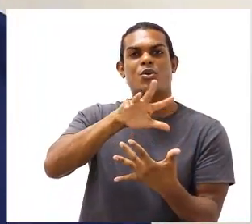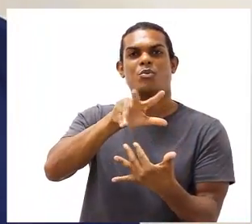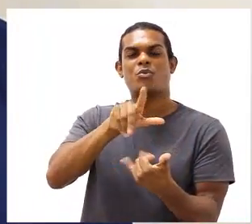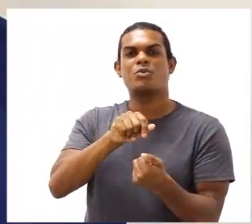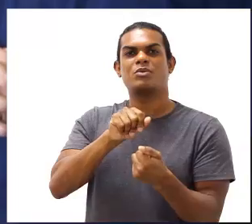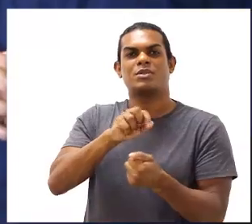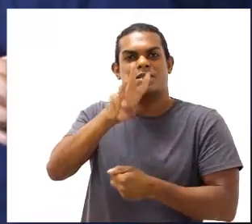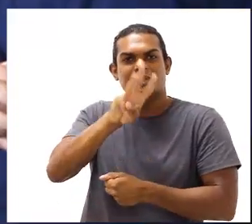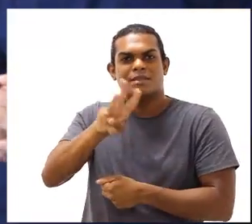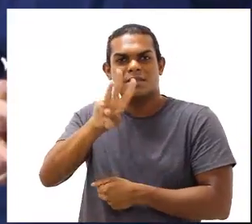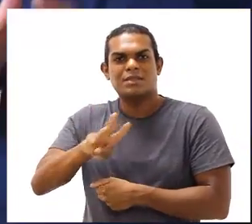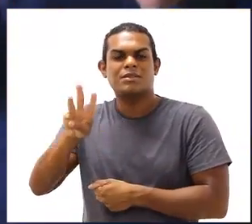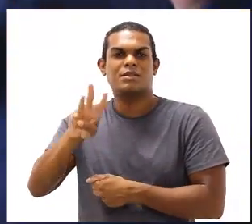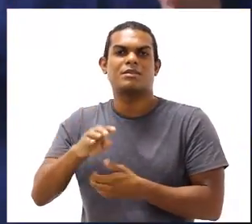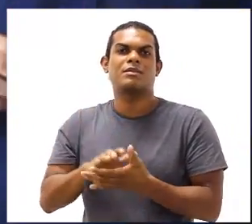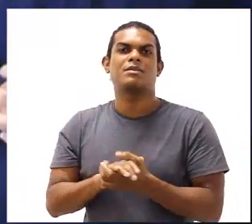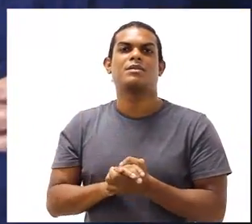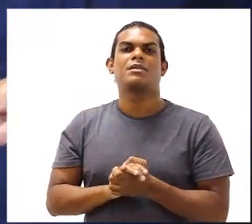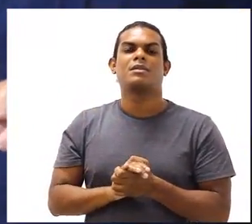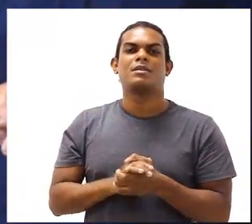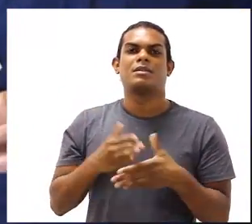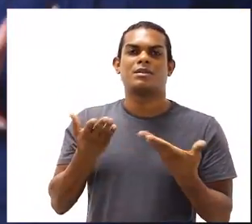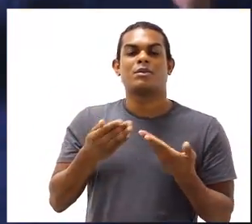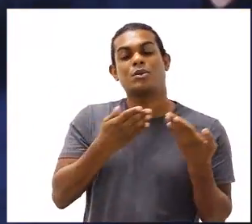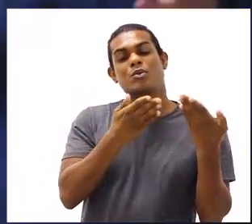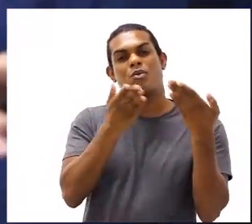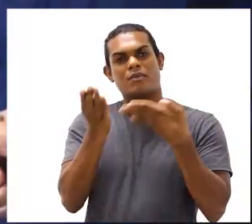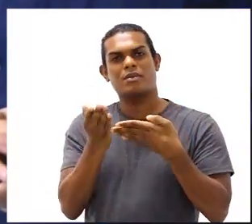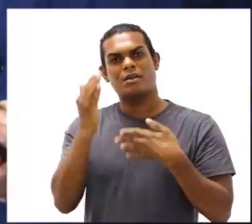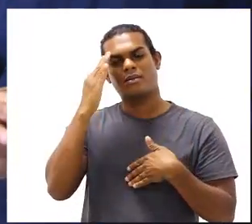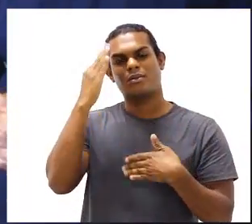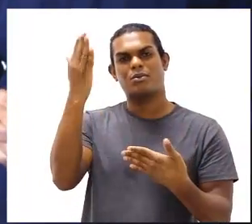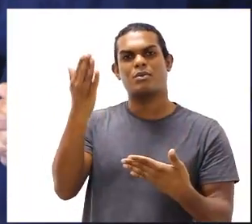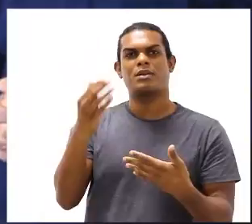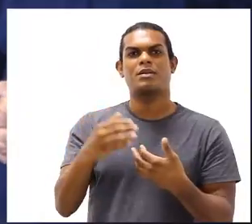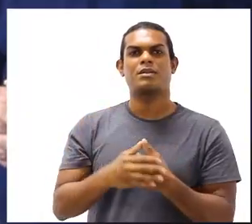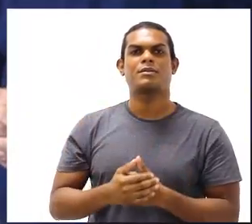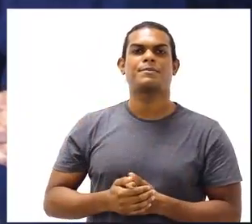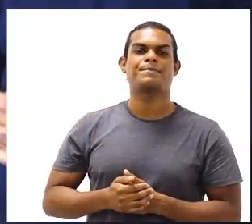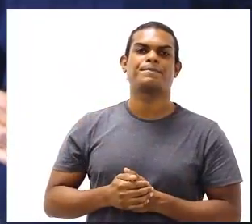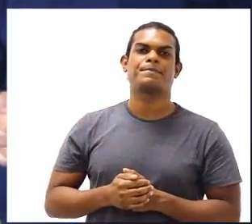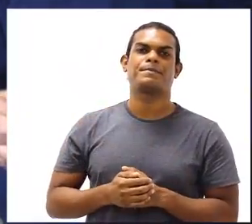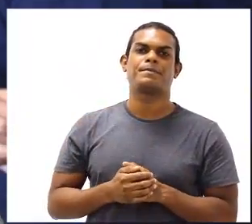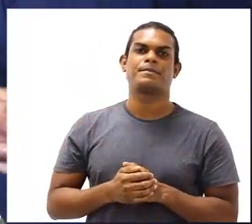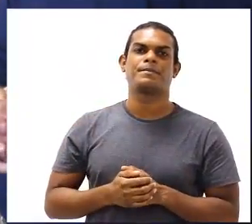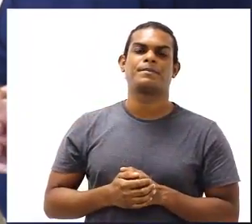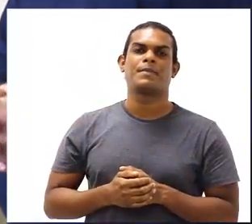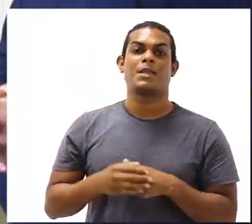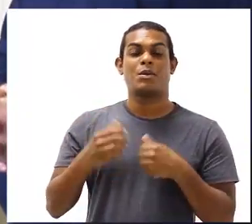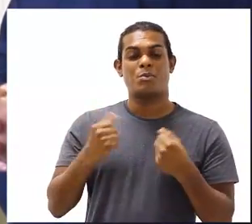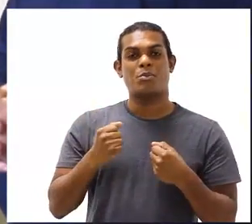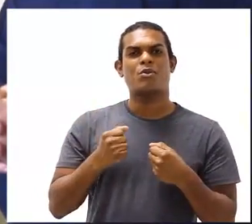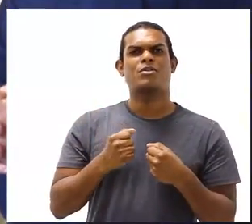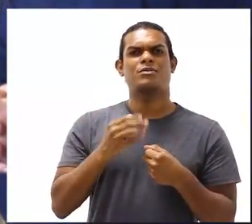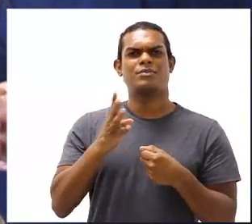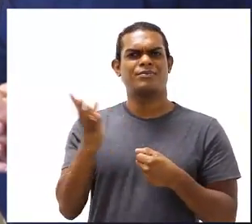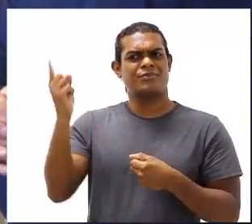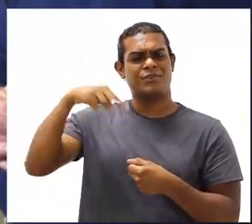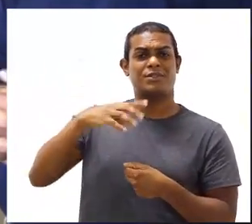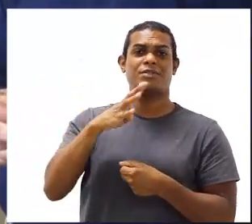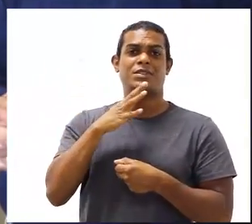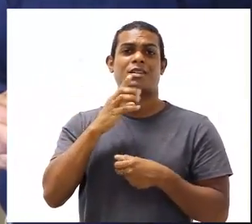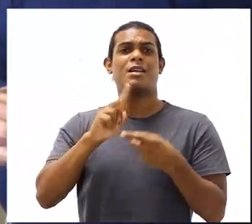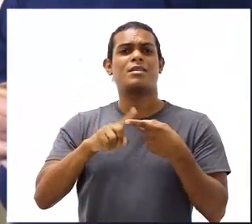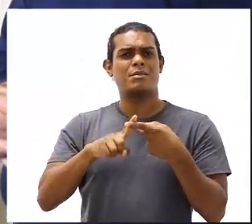vez mais trabalhar nessa rede. Estão convidados, é um prazer. Obrigado pela oportunidade. Podem visitar fisicamente e podem